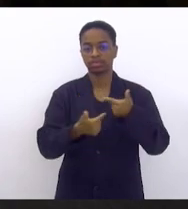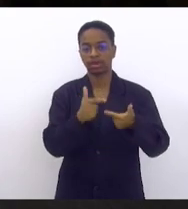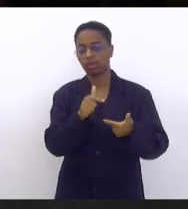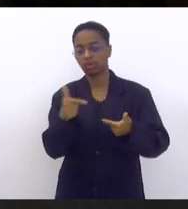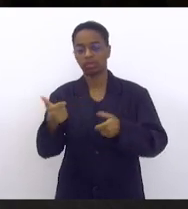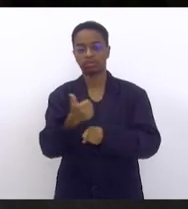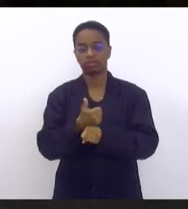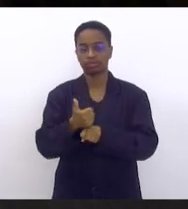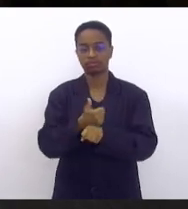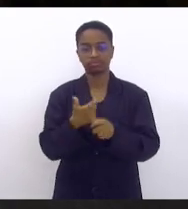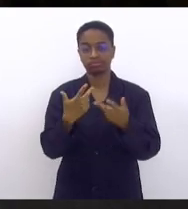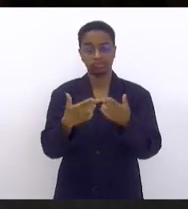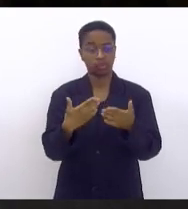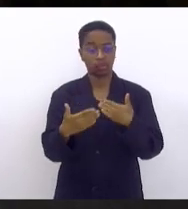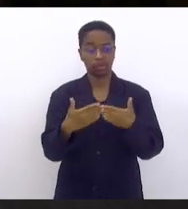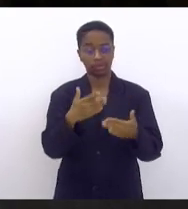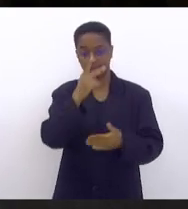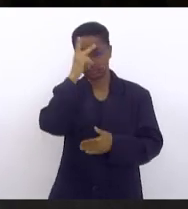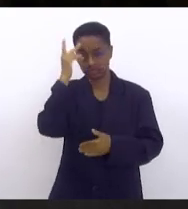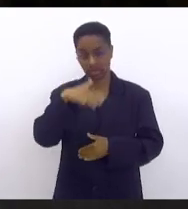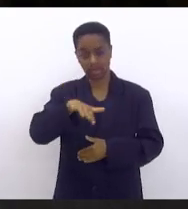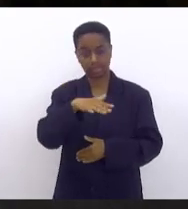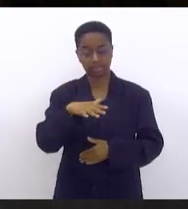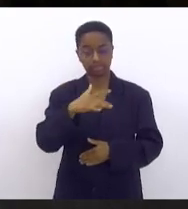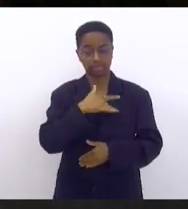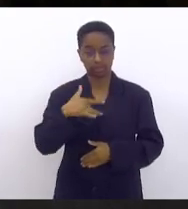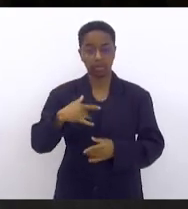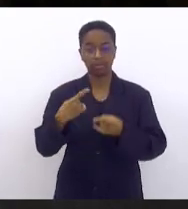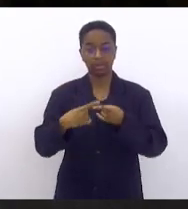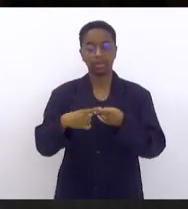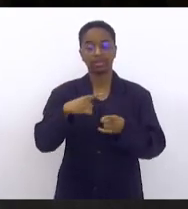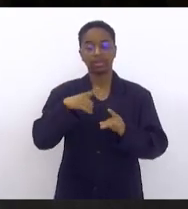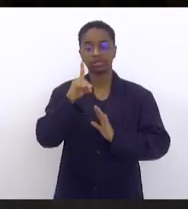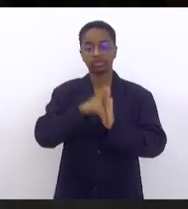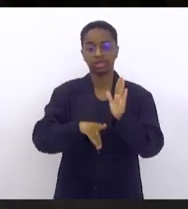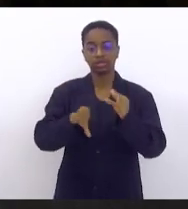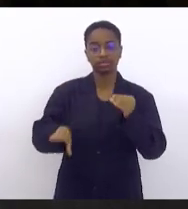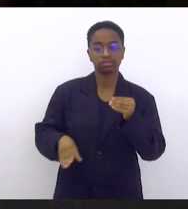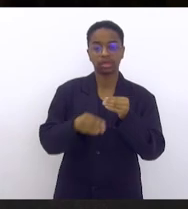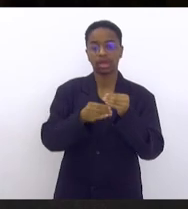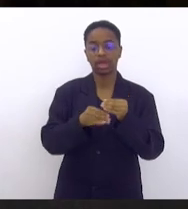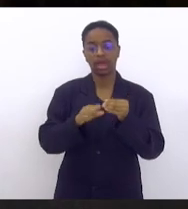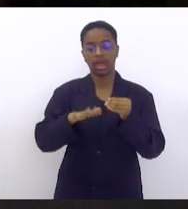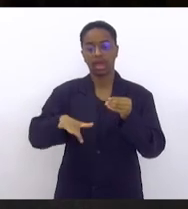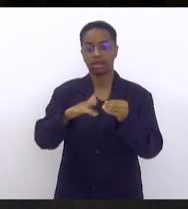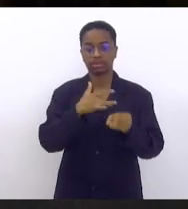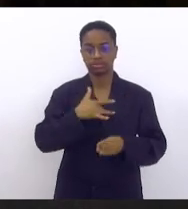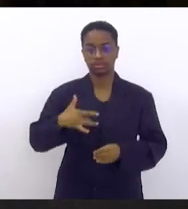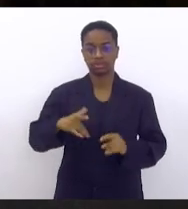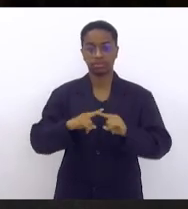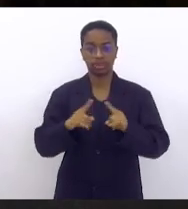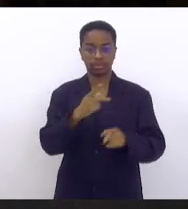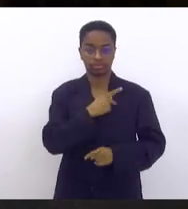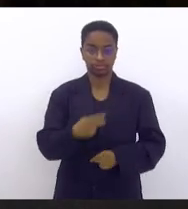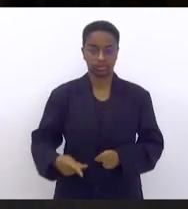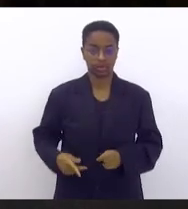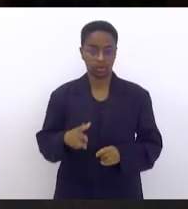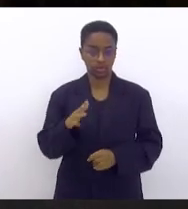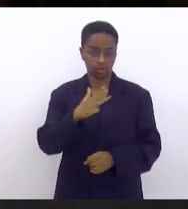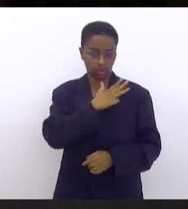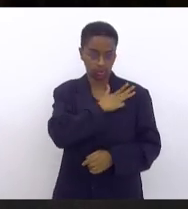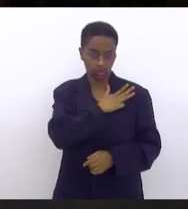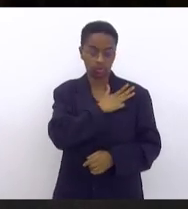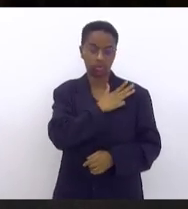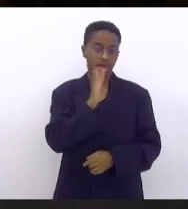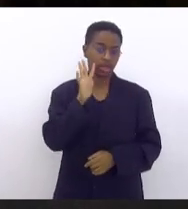profissão como qualquer outro trabalhador da saúde que tem direito ao acúmulo, né, ao acúmulo de cargo público na área de saúde. E o presidente Lula